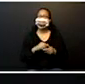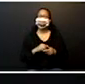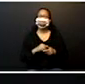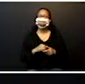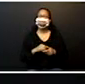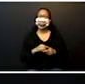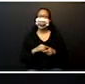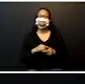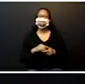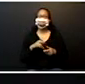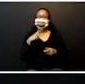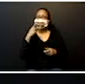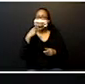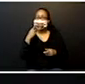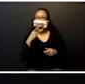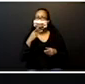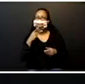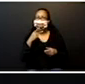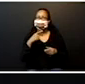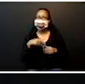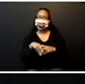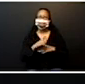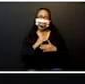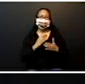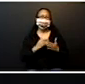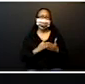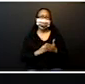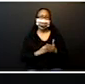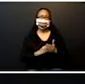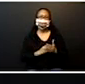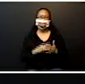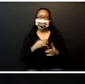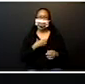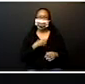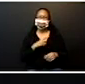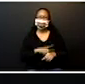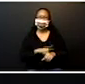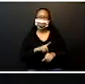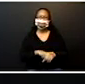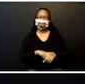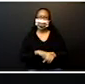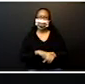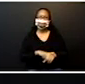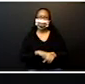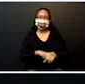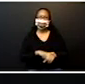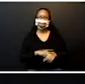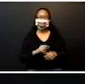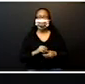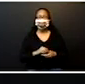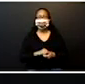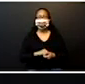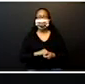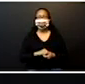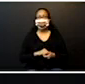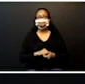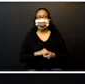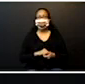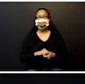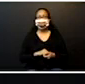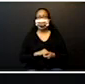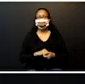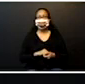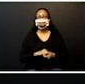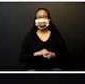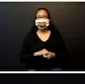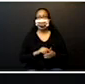ao mesmo tempo. Olha, parece vocês na sala de aula, né? Quando a gente começa a explicar, professora, professora, falam todos ao mesmo tempo. E